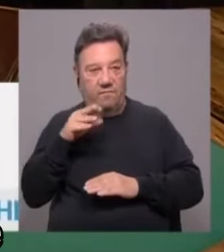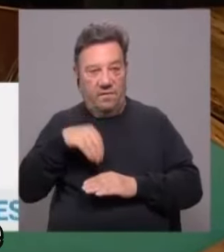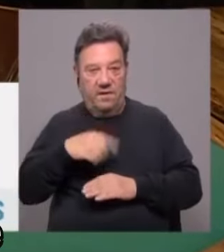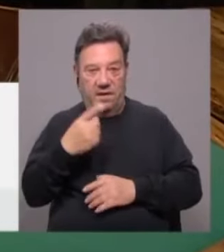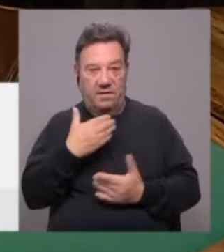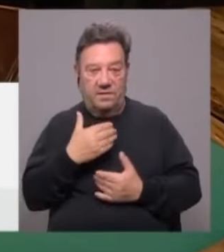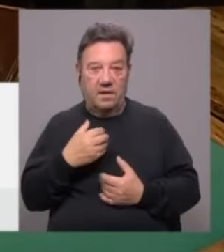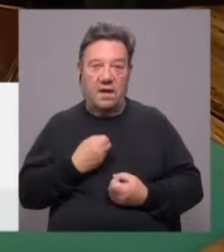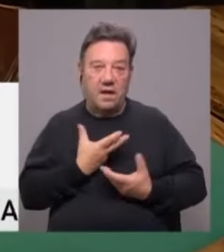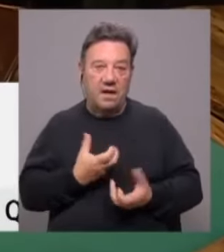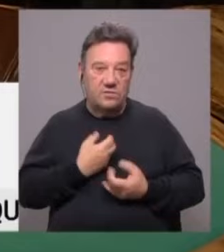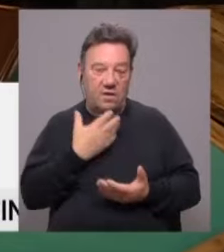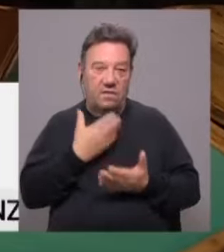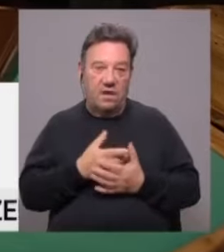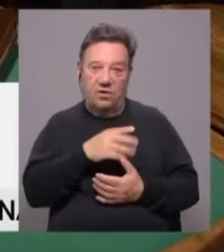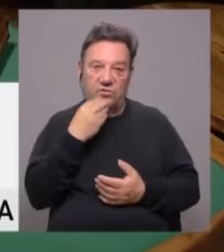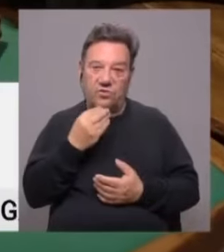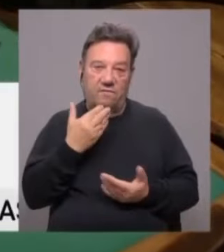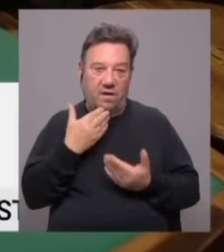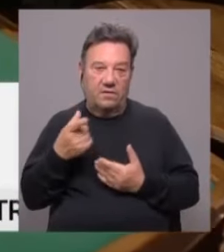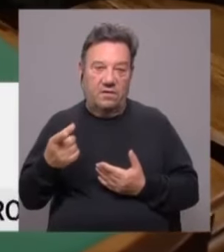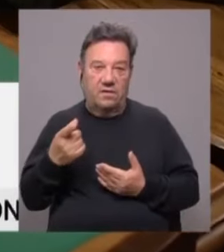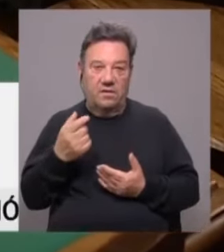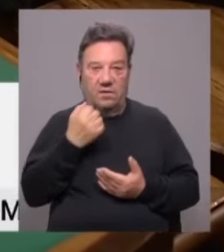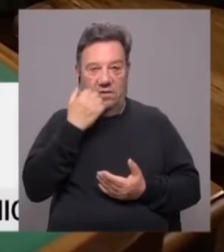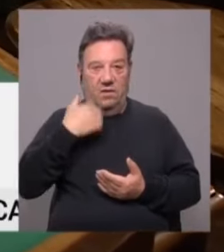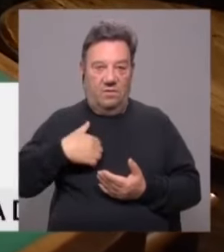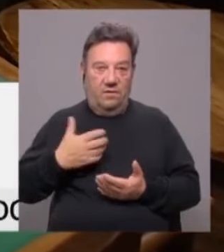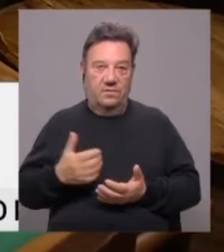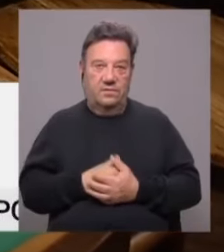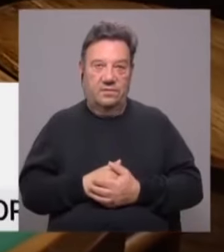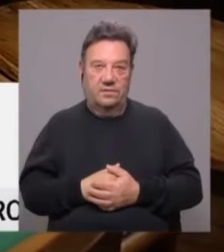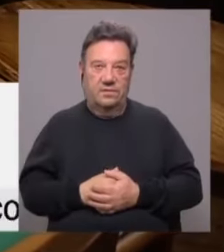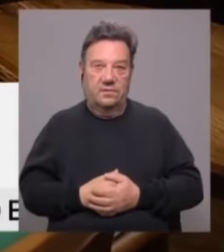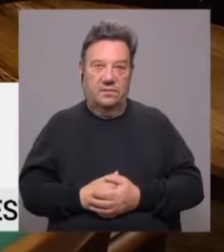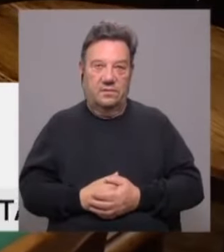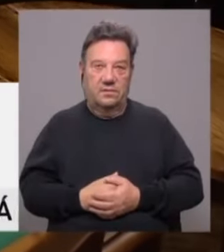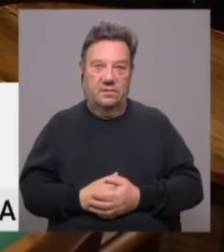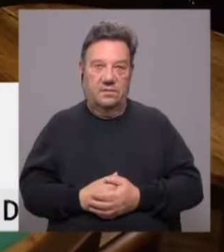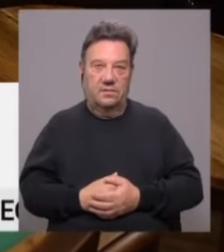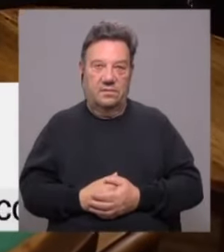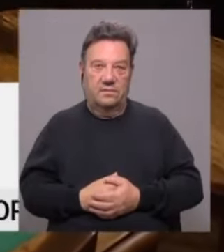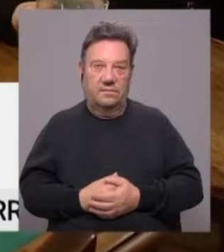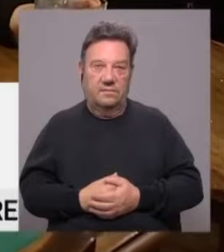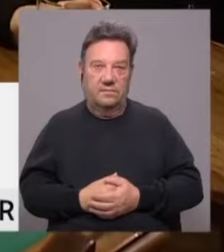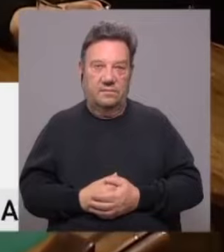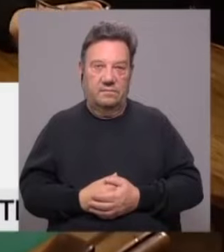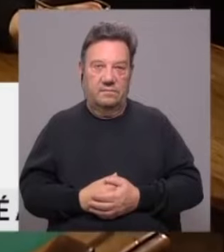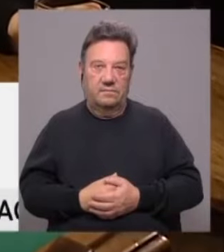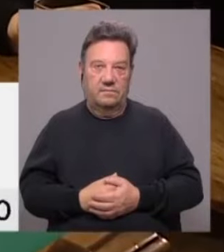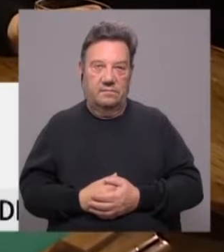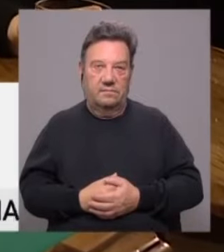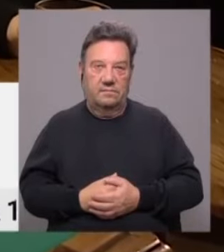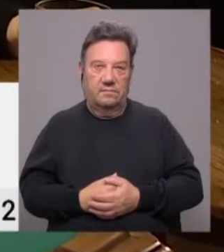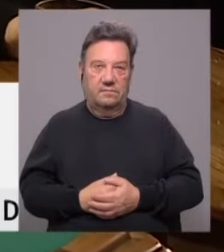as reações têm deixado os jovens atores orgulhosos. Sabes o que significa esta cor? Outra vez a mesma